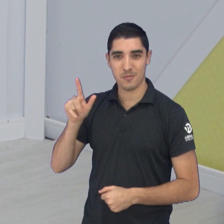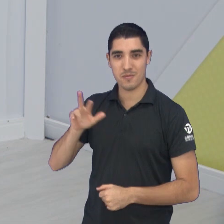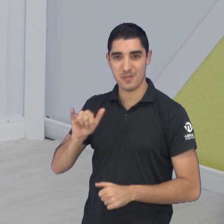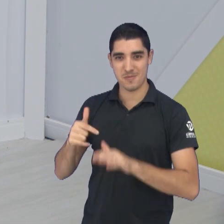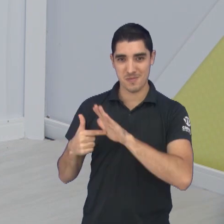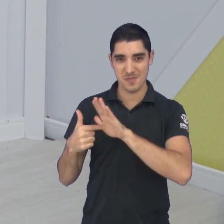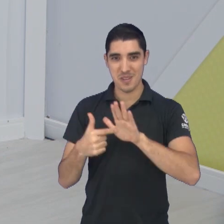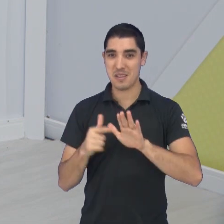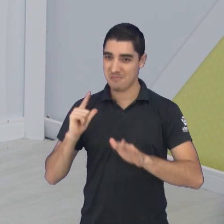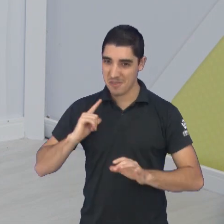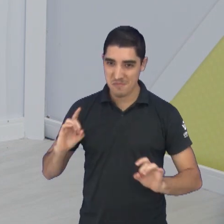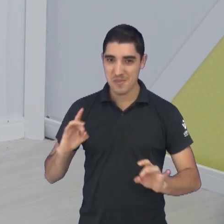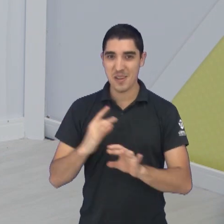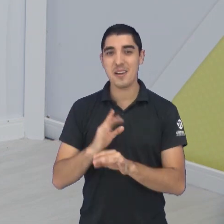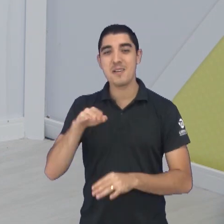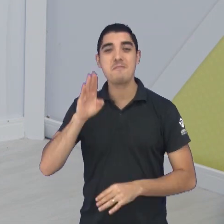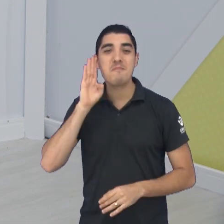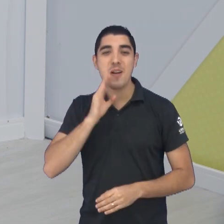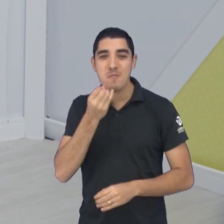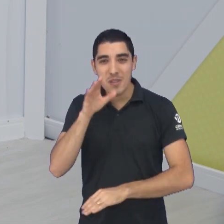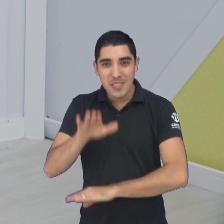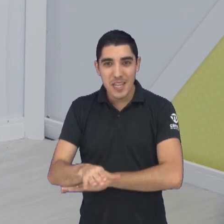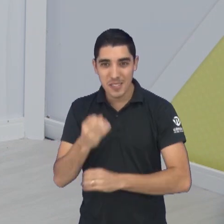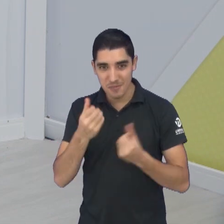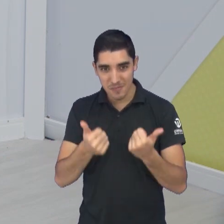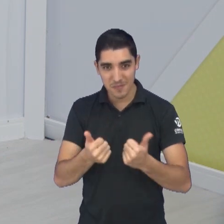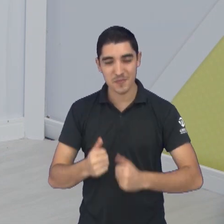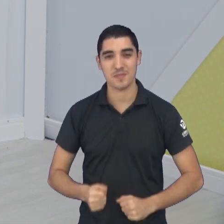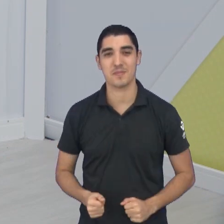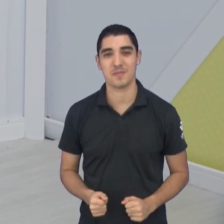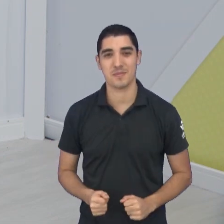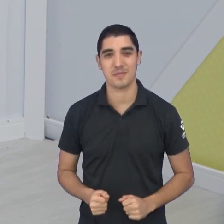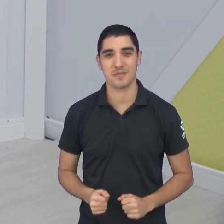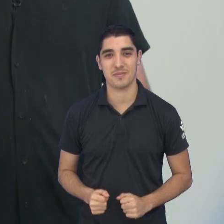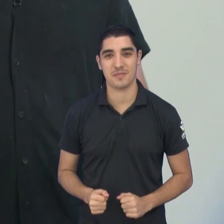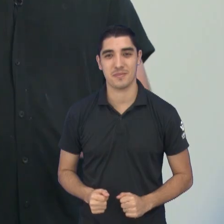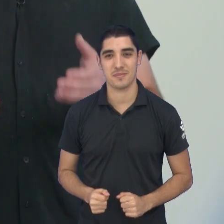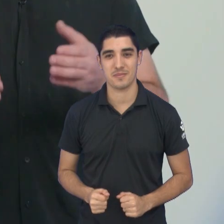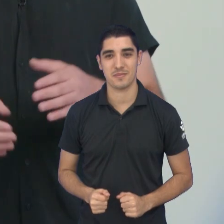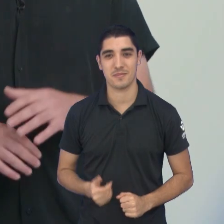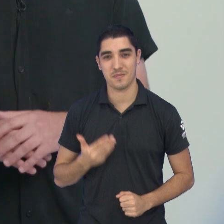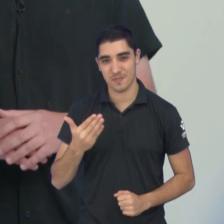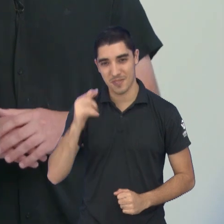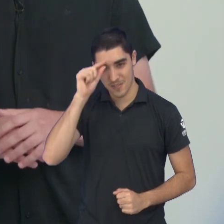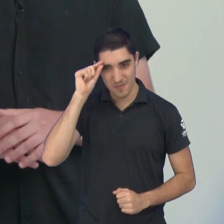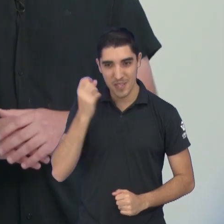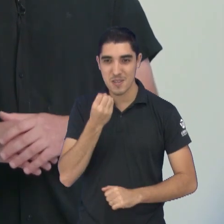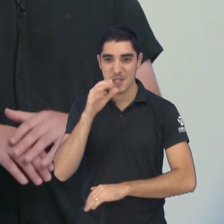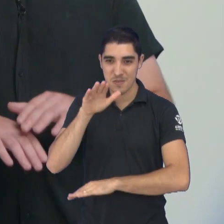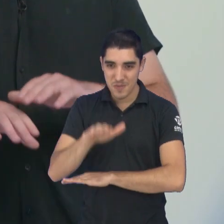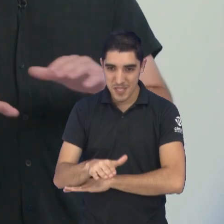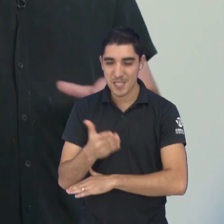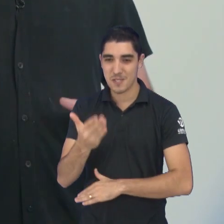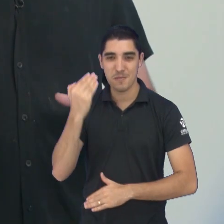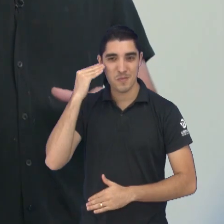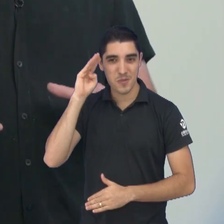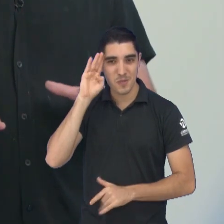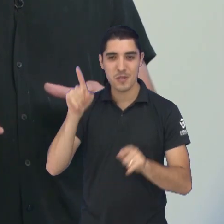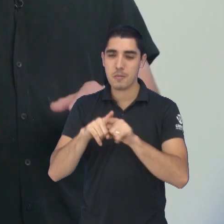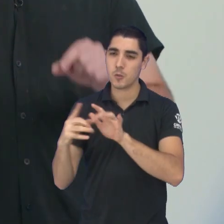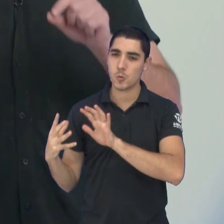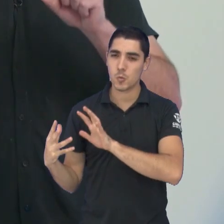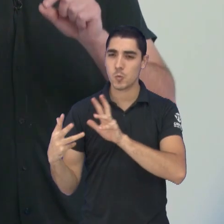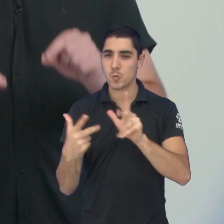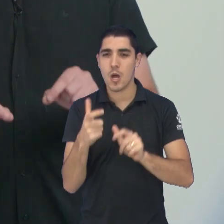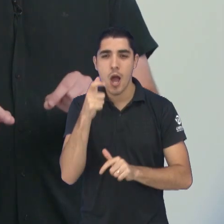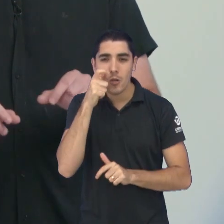Paulo Ricardo está preparado. Diz aí, Paulito, boa tarde. Fala, Vieira, boa tarde para você, para o Bruno e todo mundo que acompanha